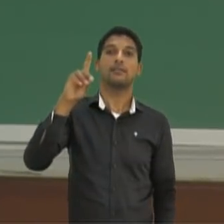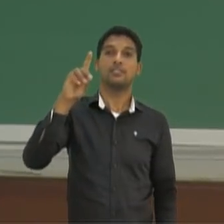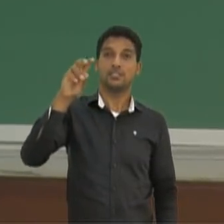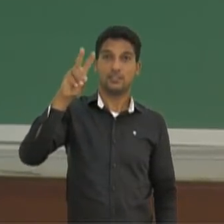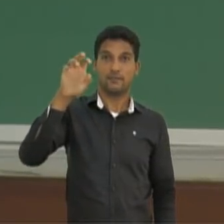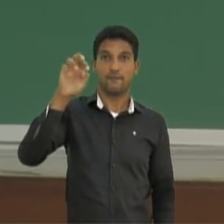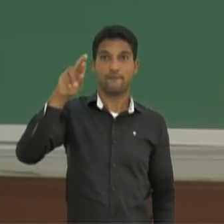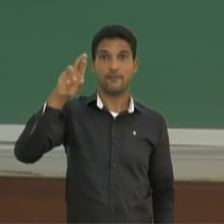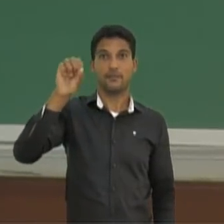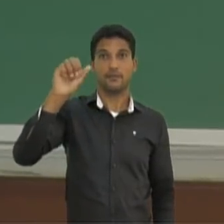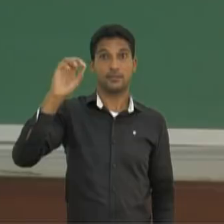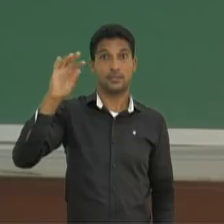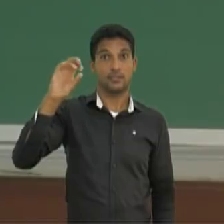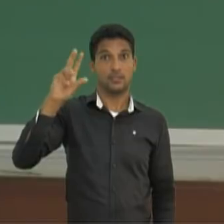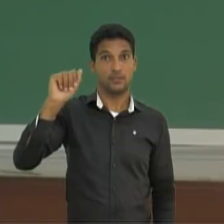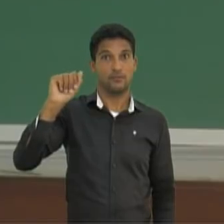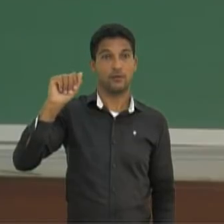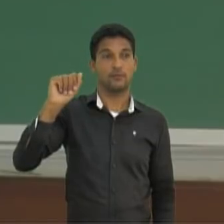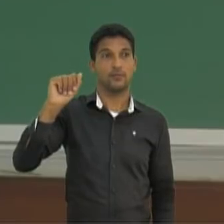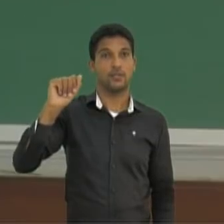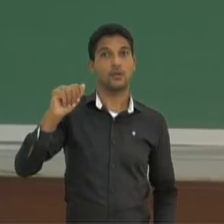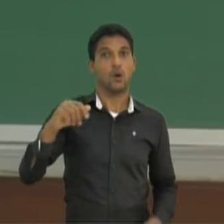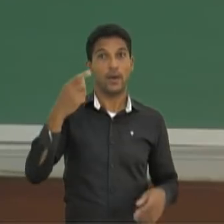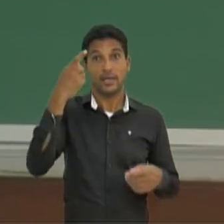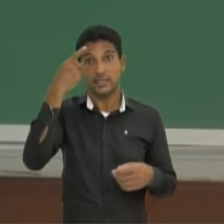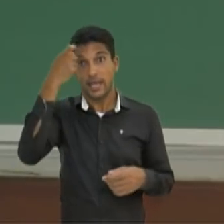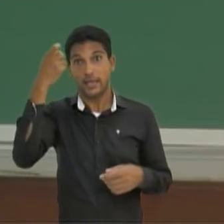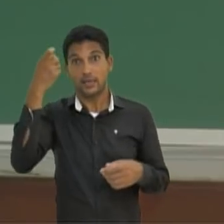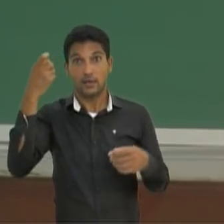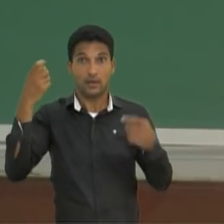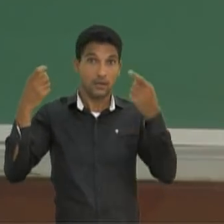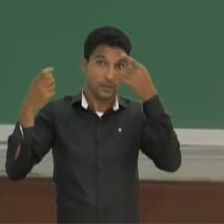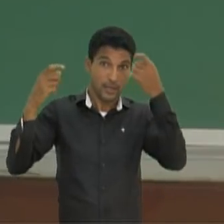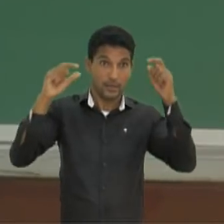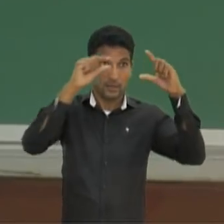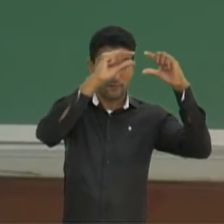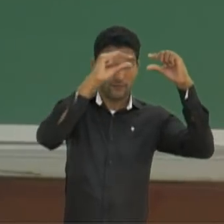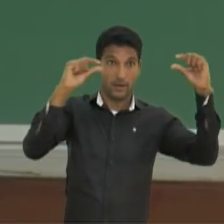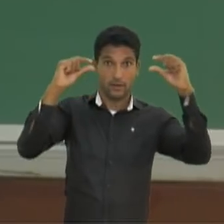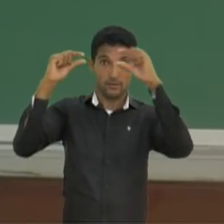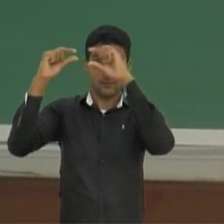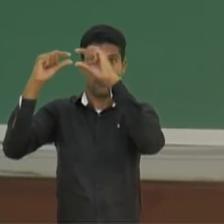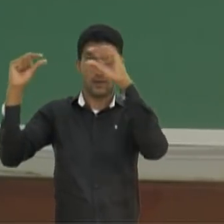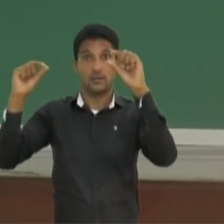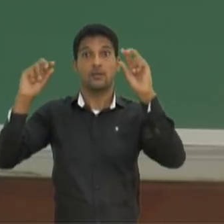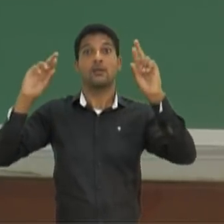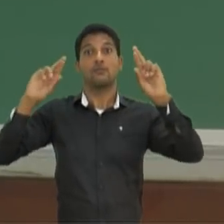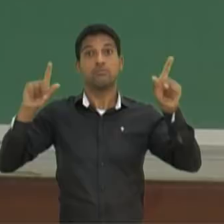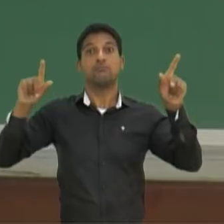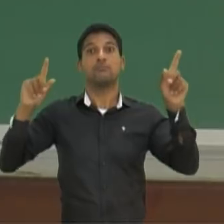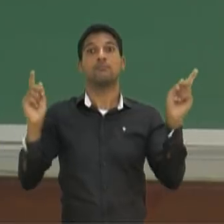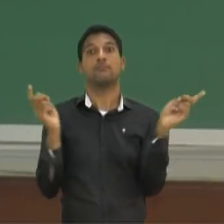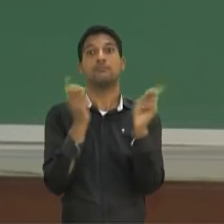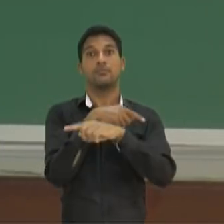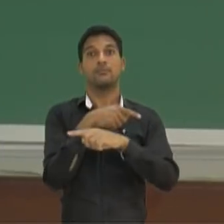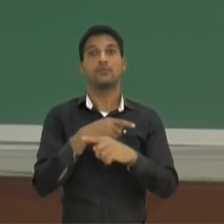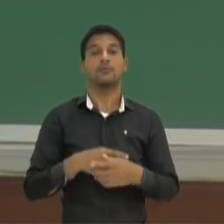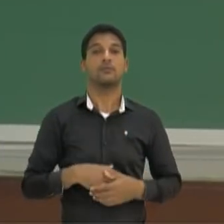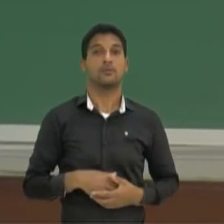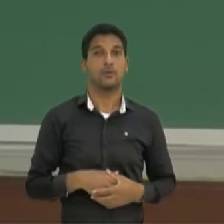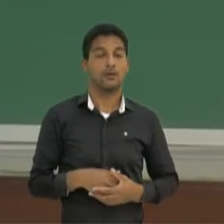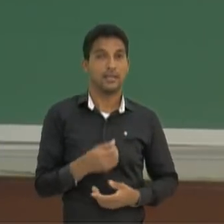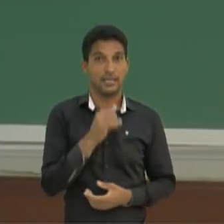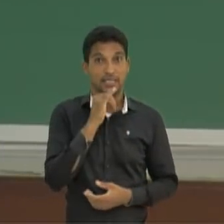da contradição, da contraposição de ideias. Né? Eu posso ter numa frase, por exemplo, ele se dedicou